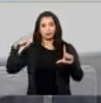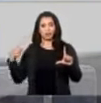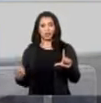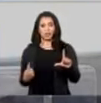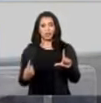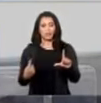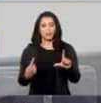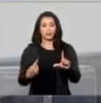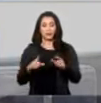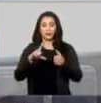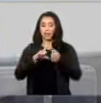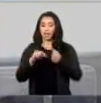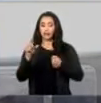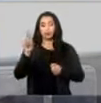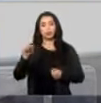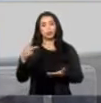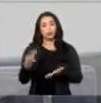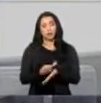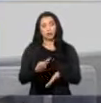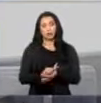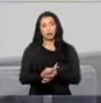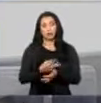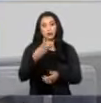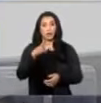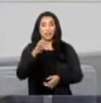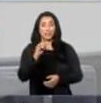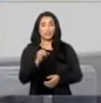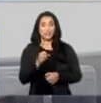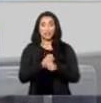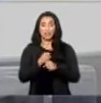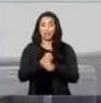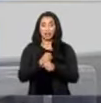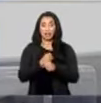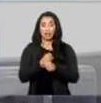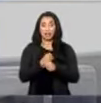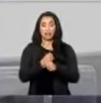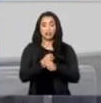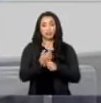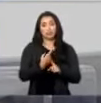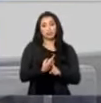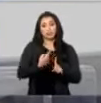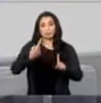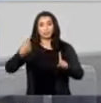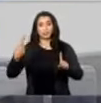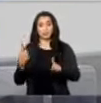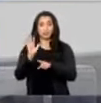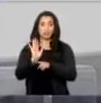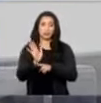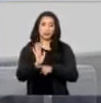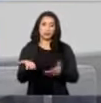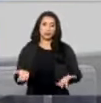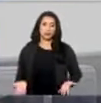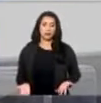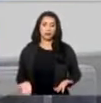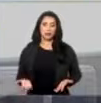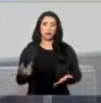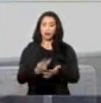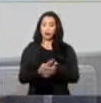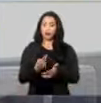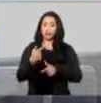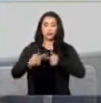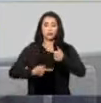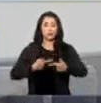esse artigo nunca foi legislado. Por isso, há 30 anos, a população brasileira está distante da sua produção de cinema. Isso aconteceu com toda uma geração,